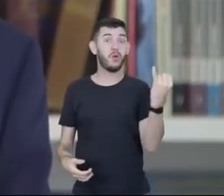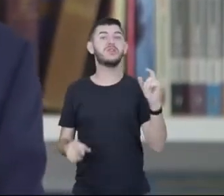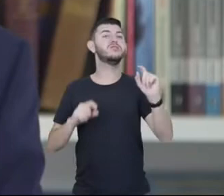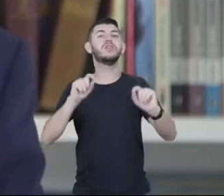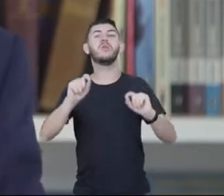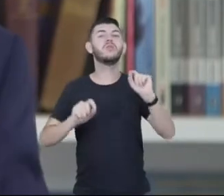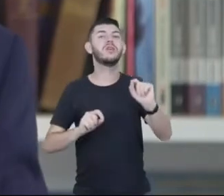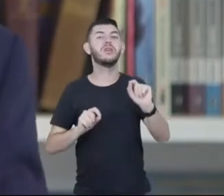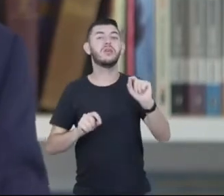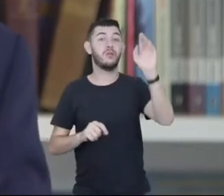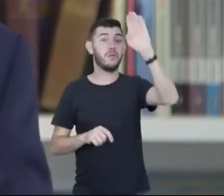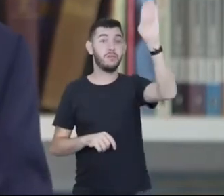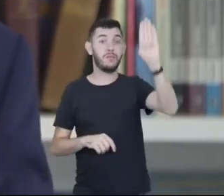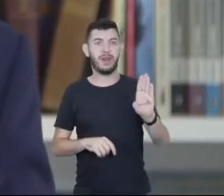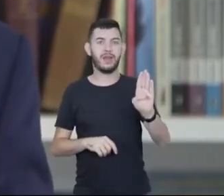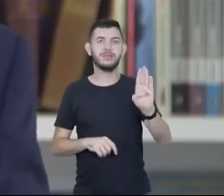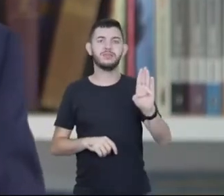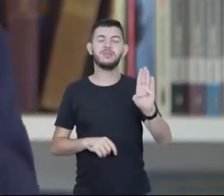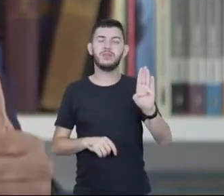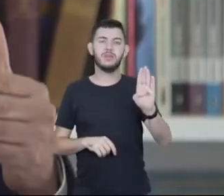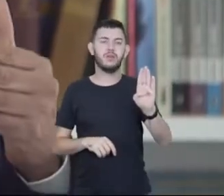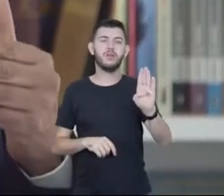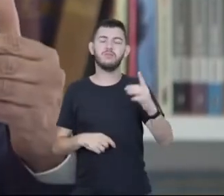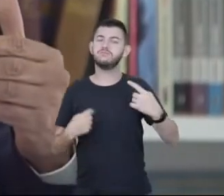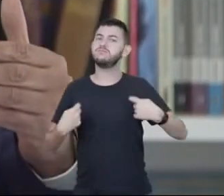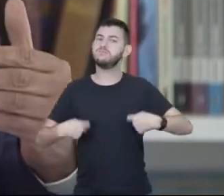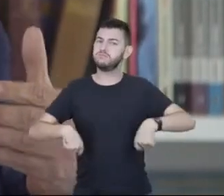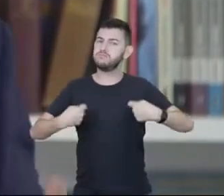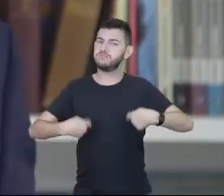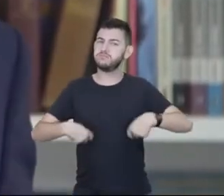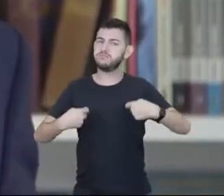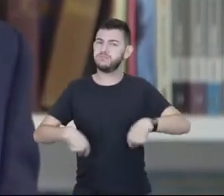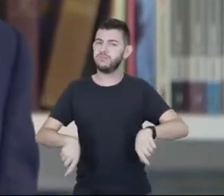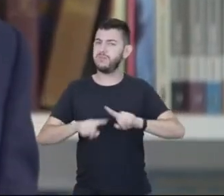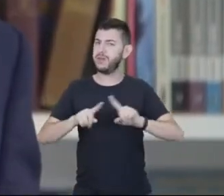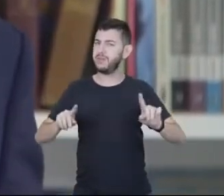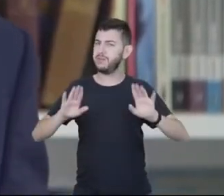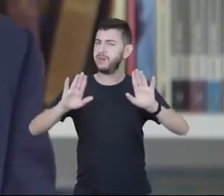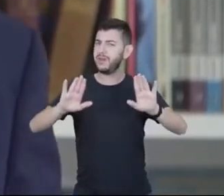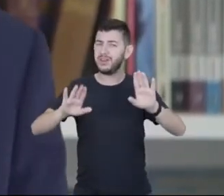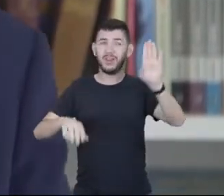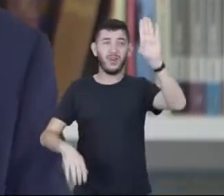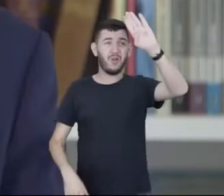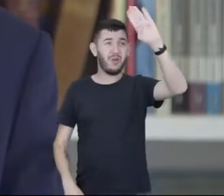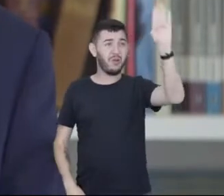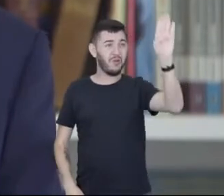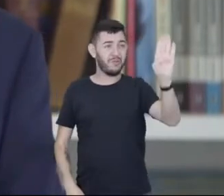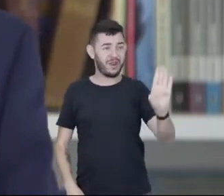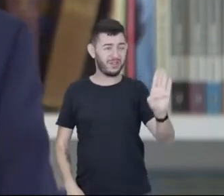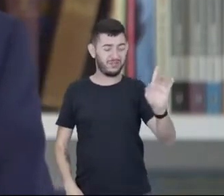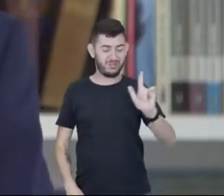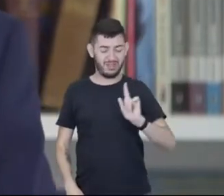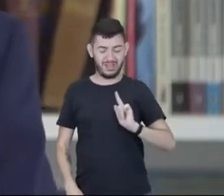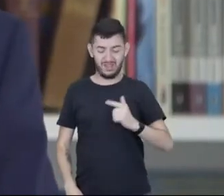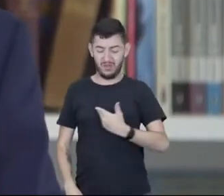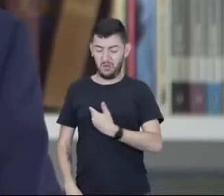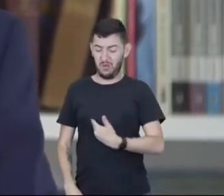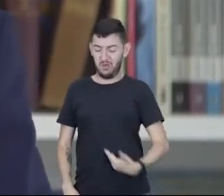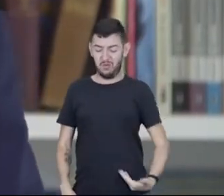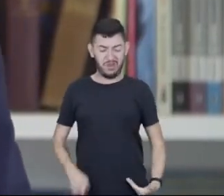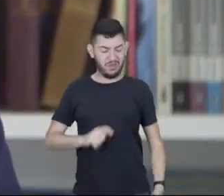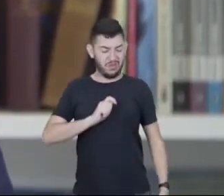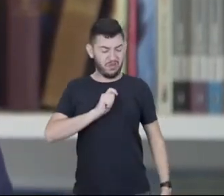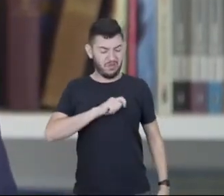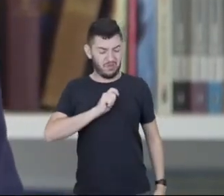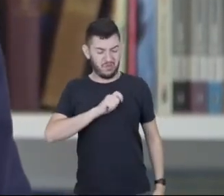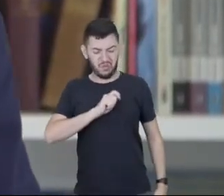e o Brasil sobrevive hoje ao Mais desastroso Cruel governo da sua história